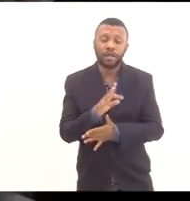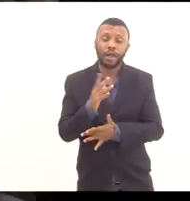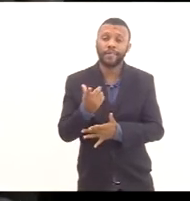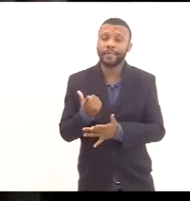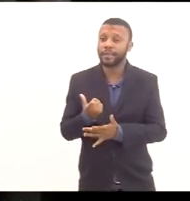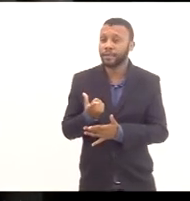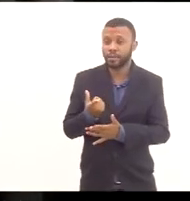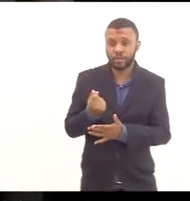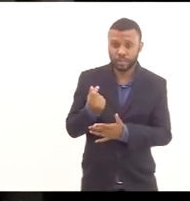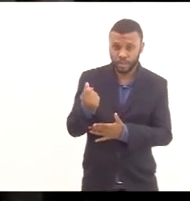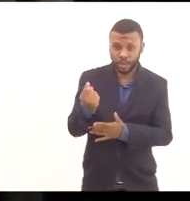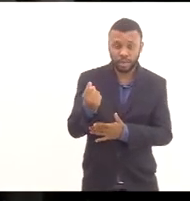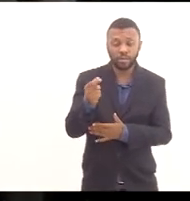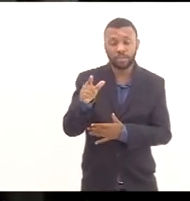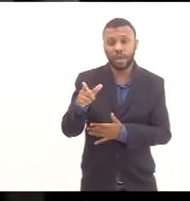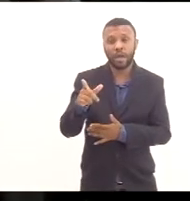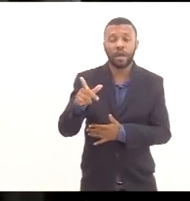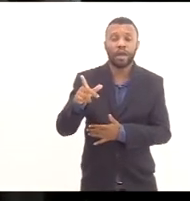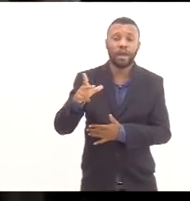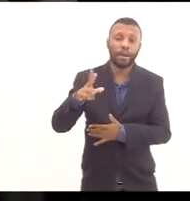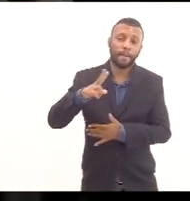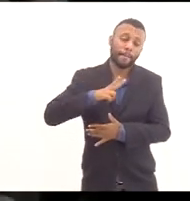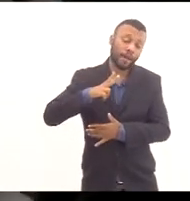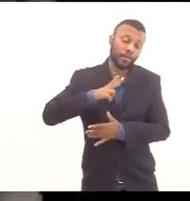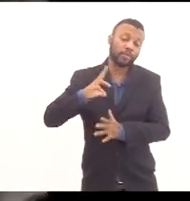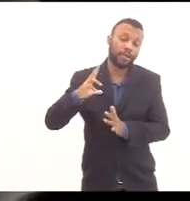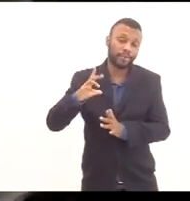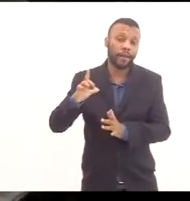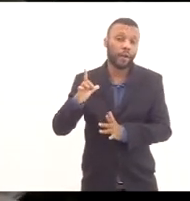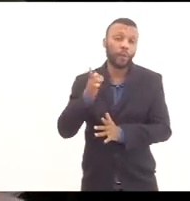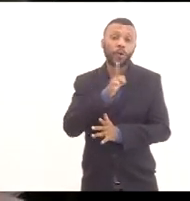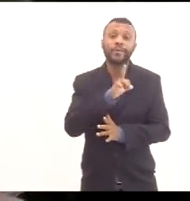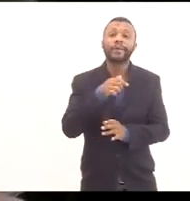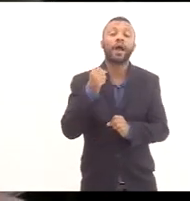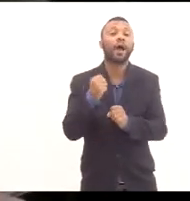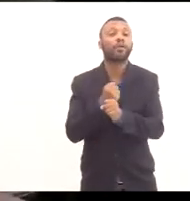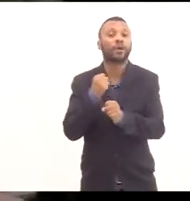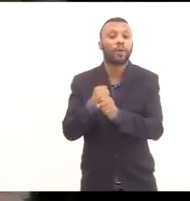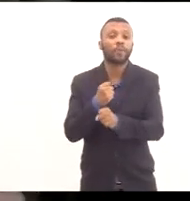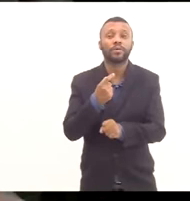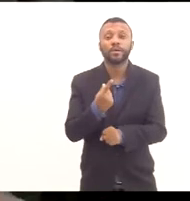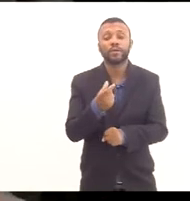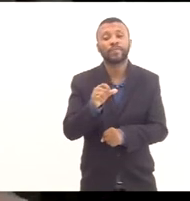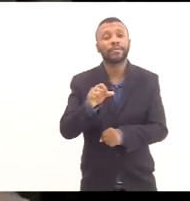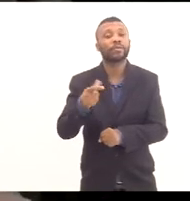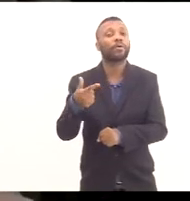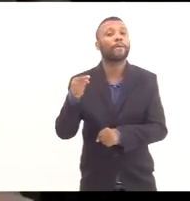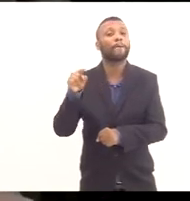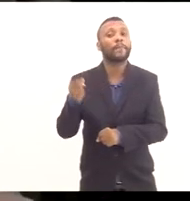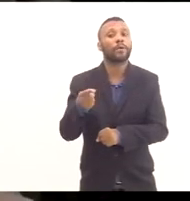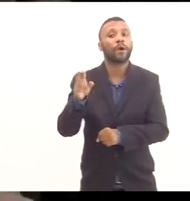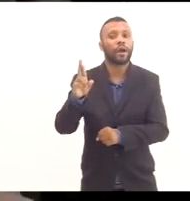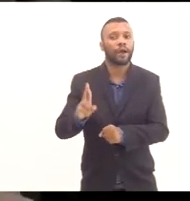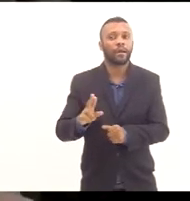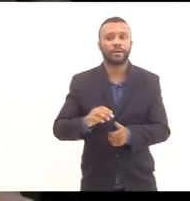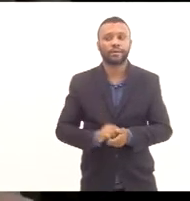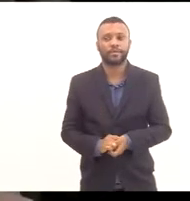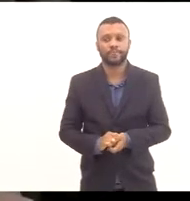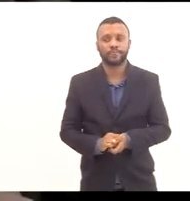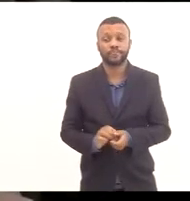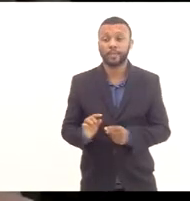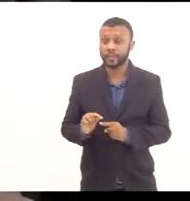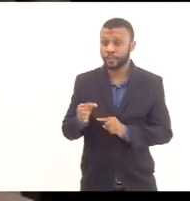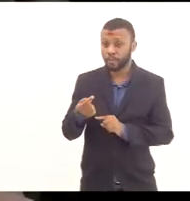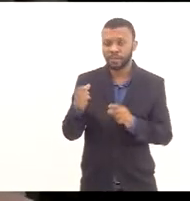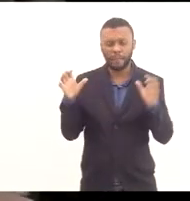esse dinheiro o particular vai conseguir fazer obra né com os conheci 192 mil reais e